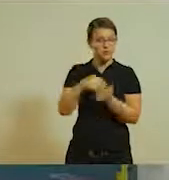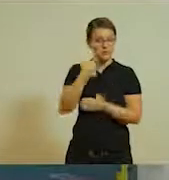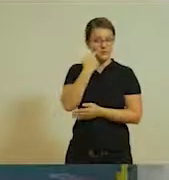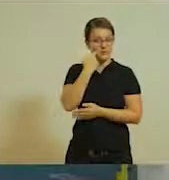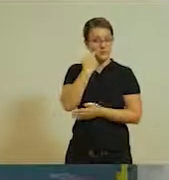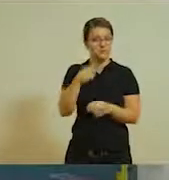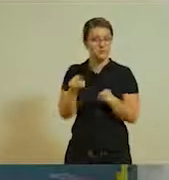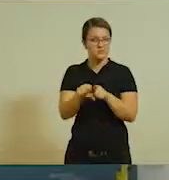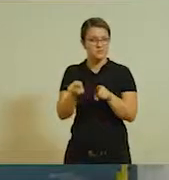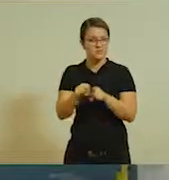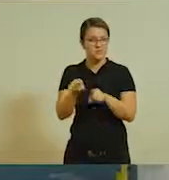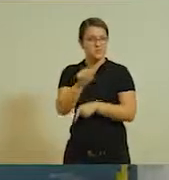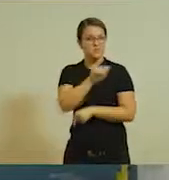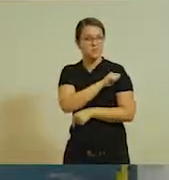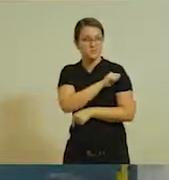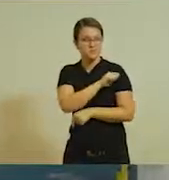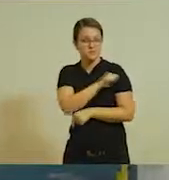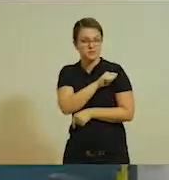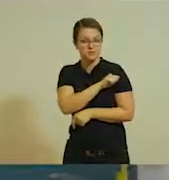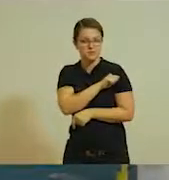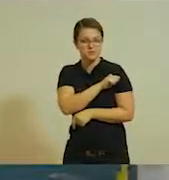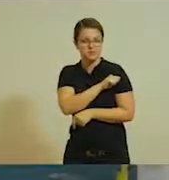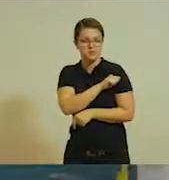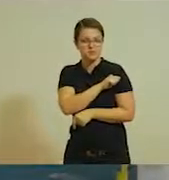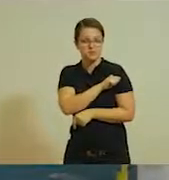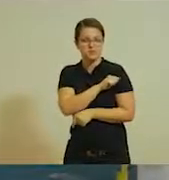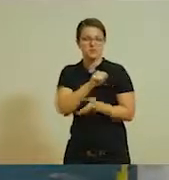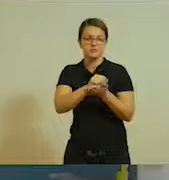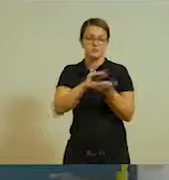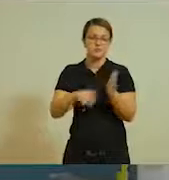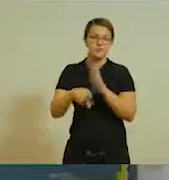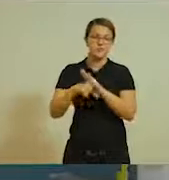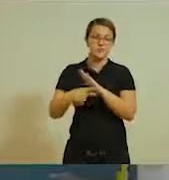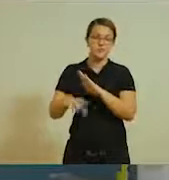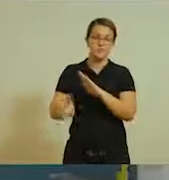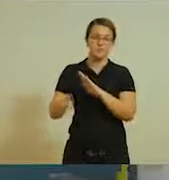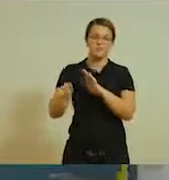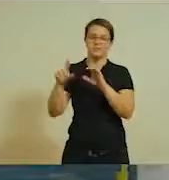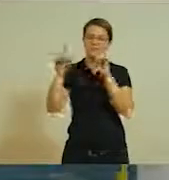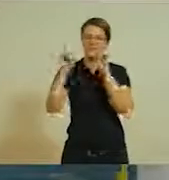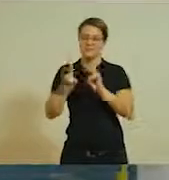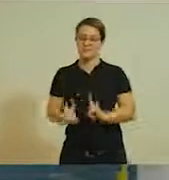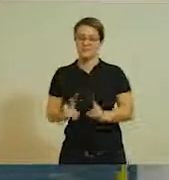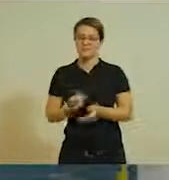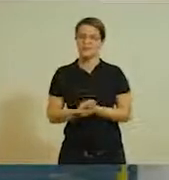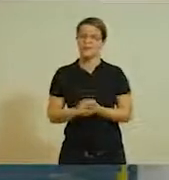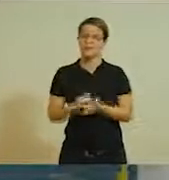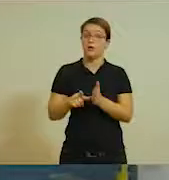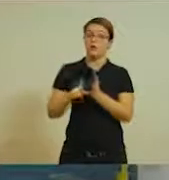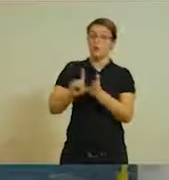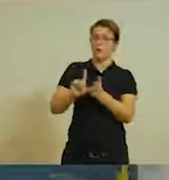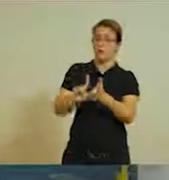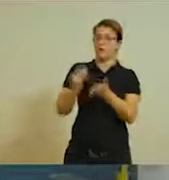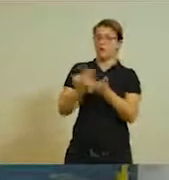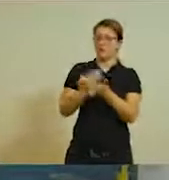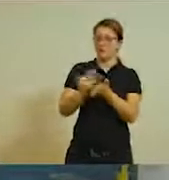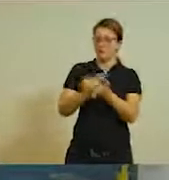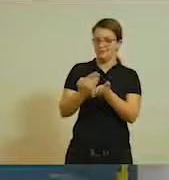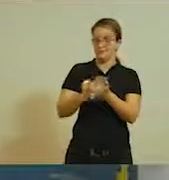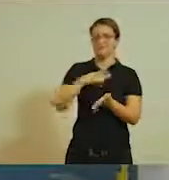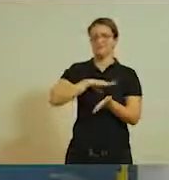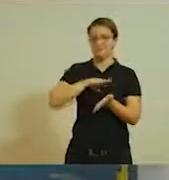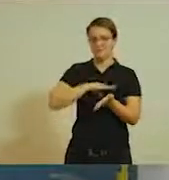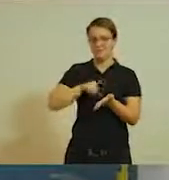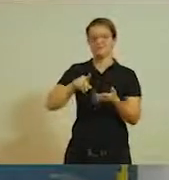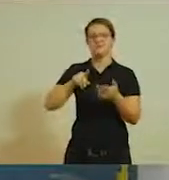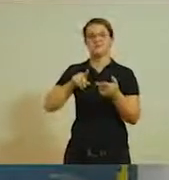a sexta-feira, inclusive também para os alunos com necessidades especiais. Mas antes, pegue o seu caderno das matérias